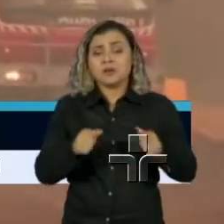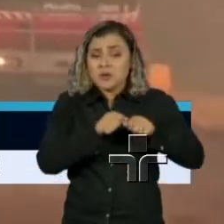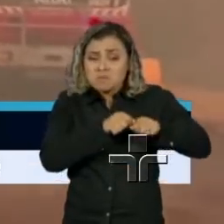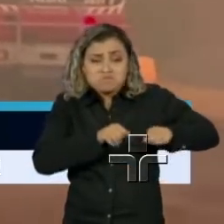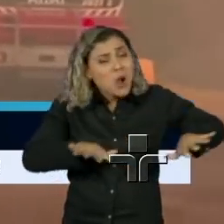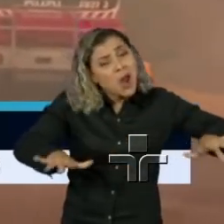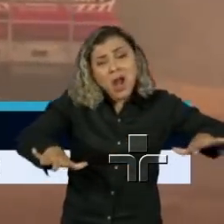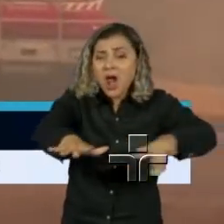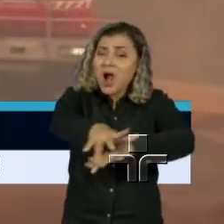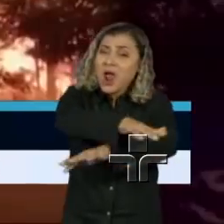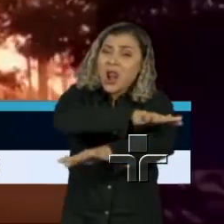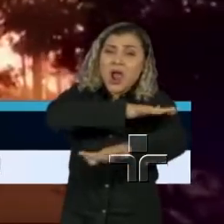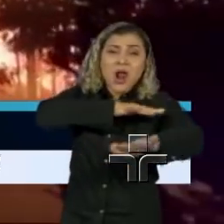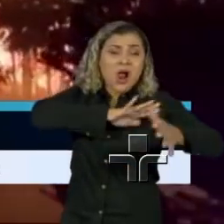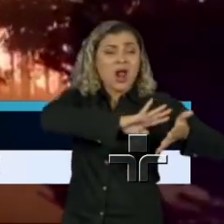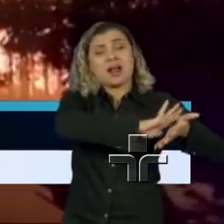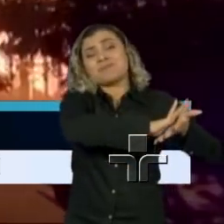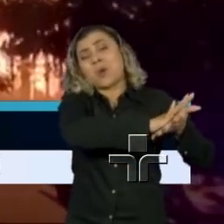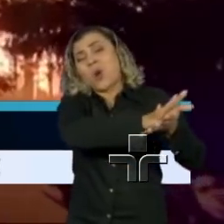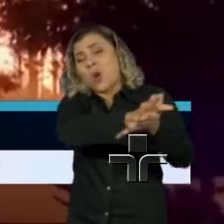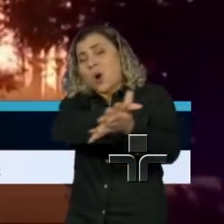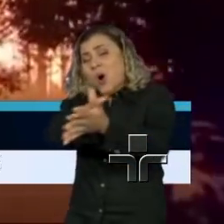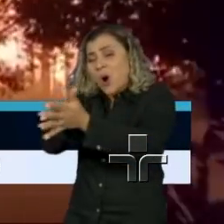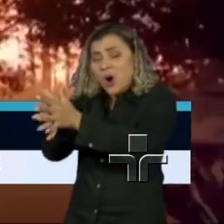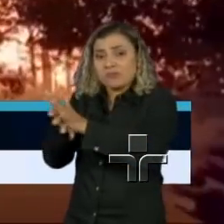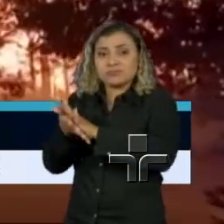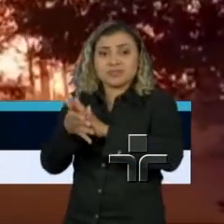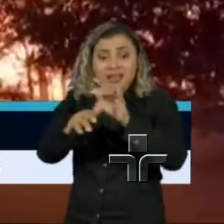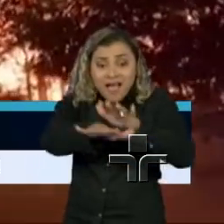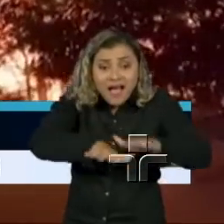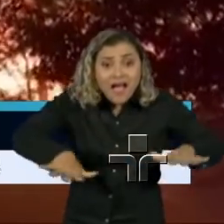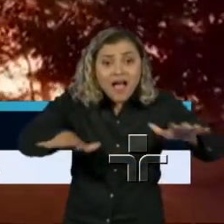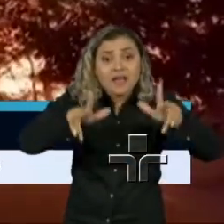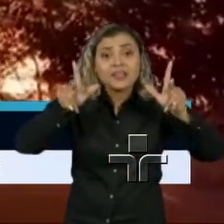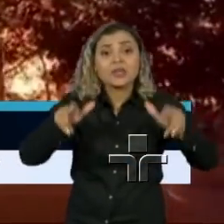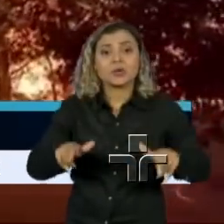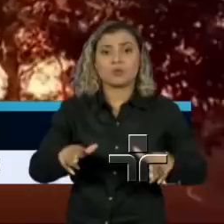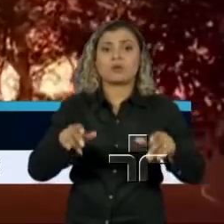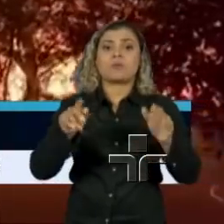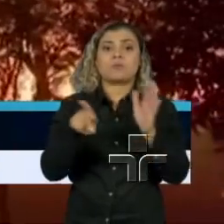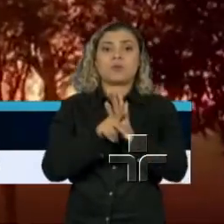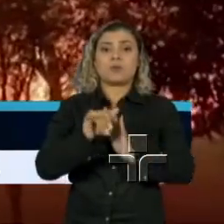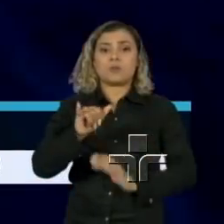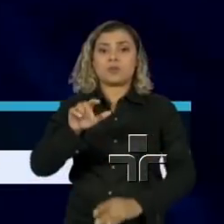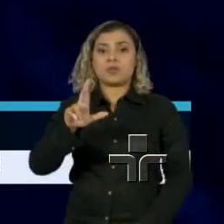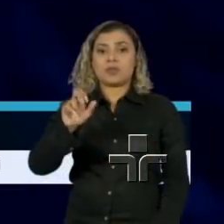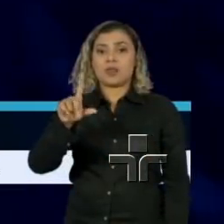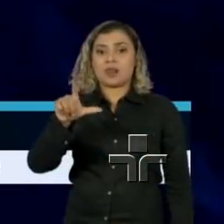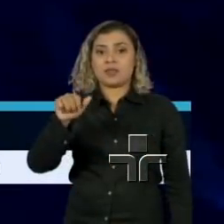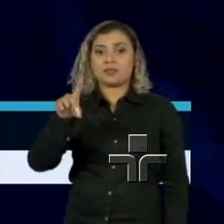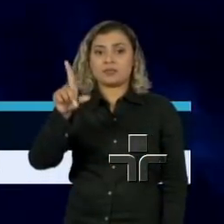de hectares de terras foram destruídas pelo fogo, uma área do tamanho da Irlanda.